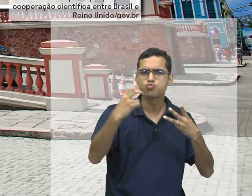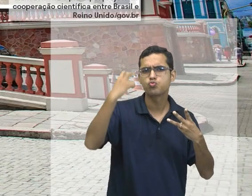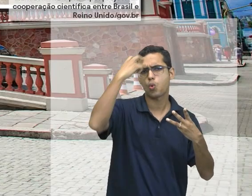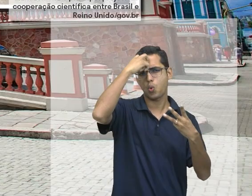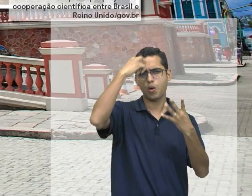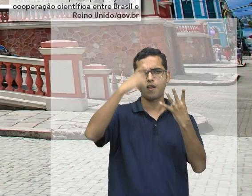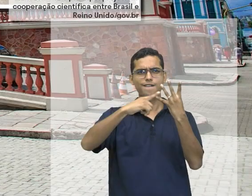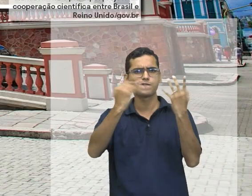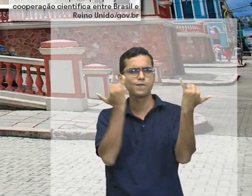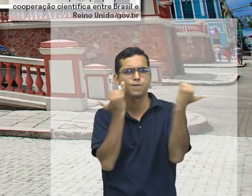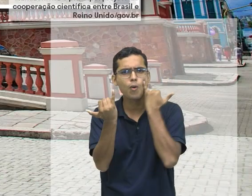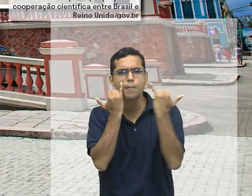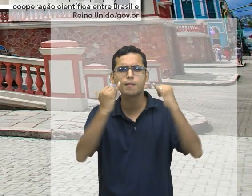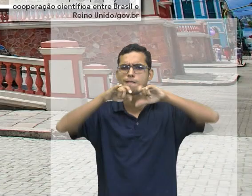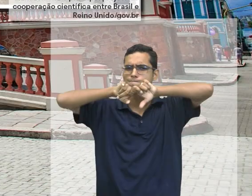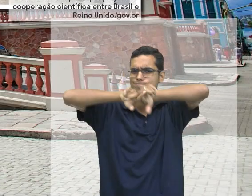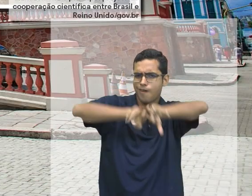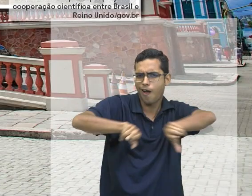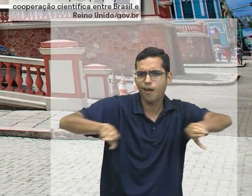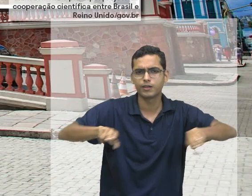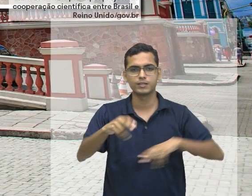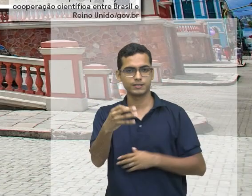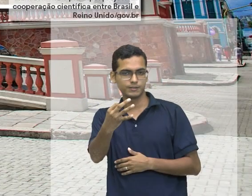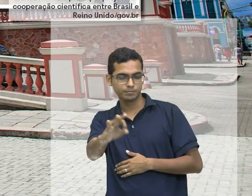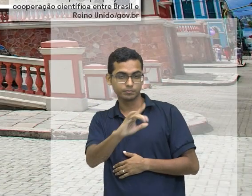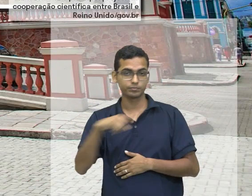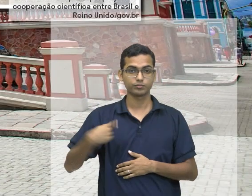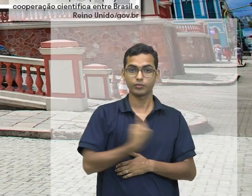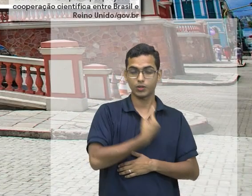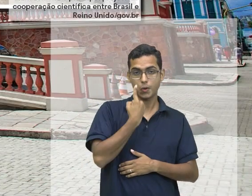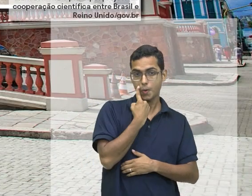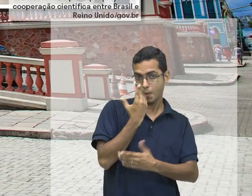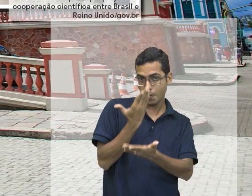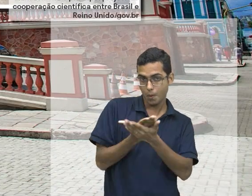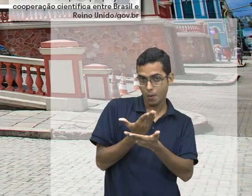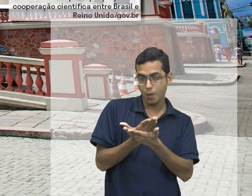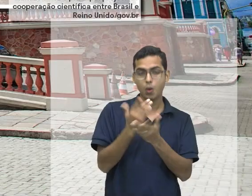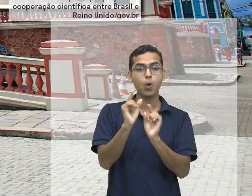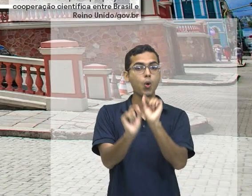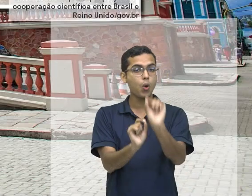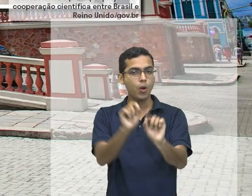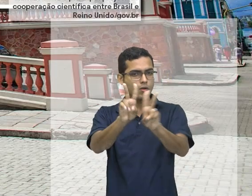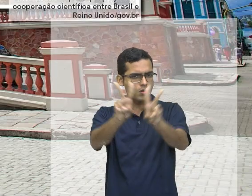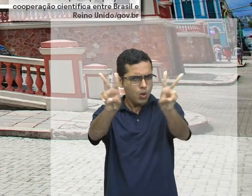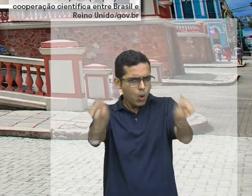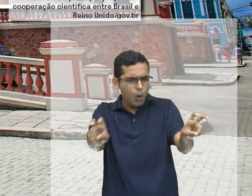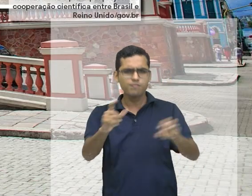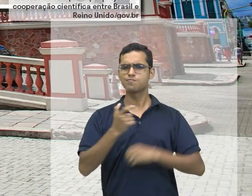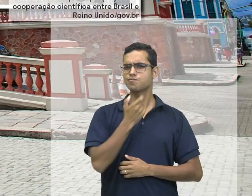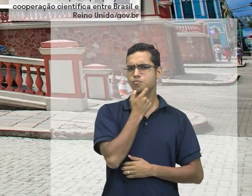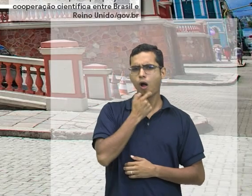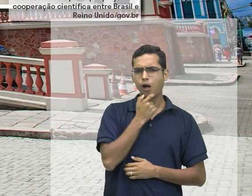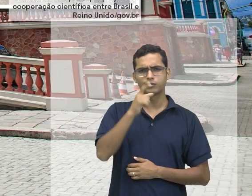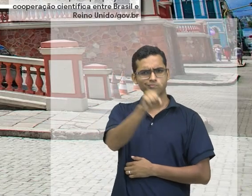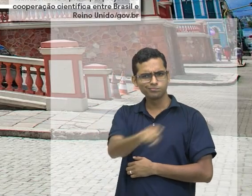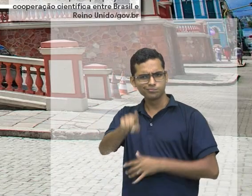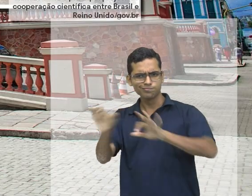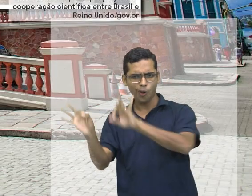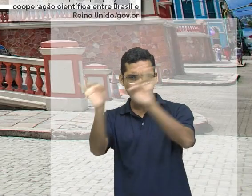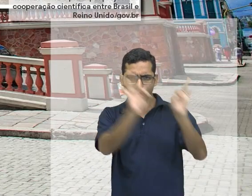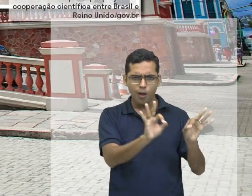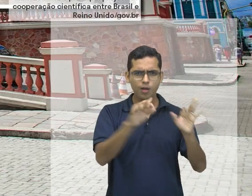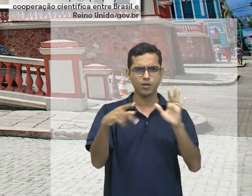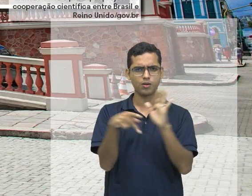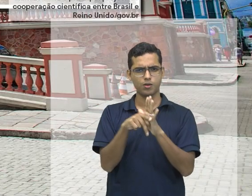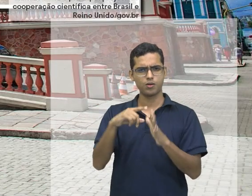bem? Bom, então a gente vai ver um pouquinho mais a respeito da língua inglesa. Vocês viram lá naquele mapa no